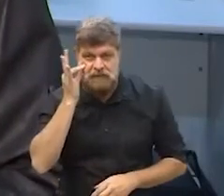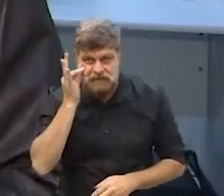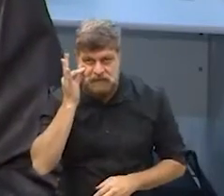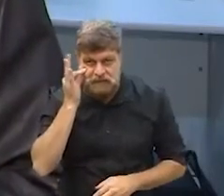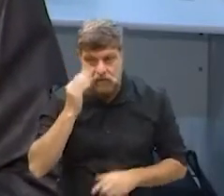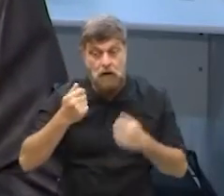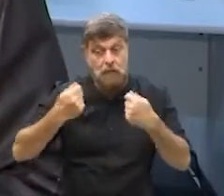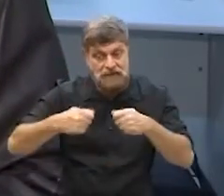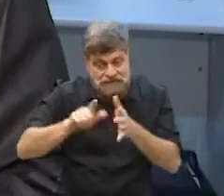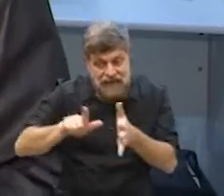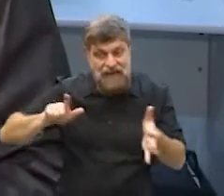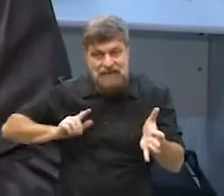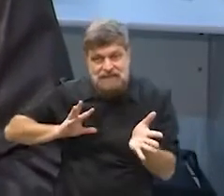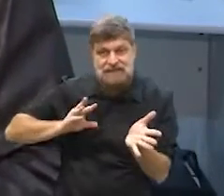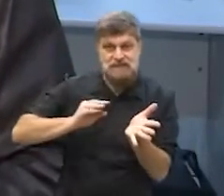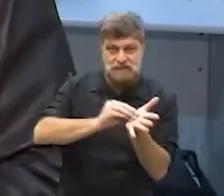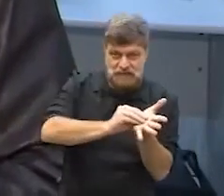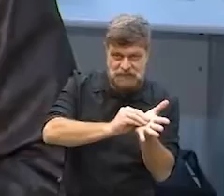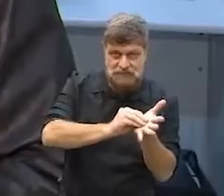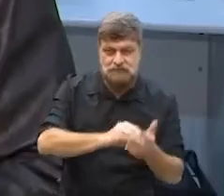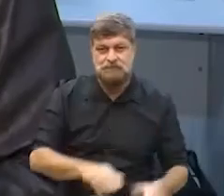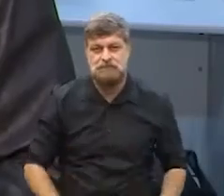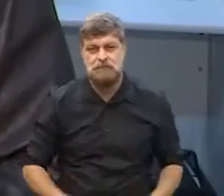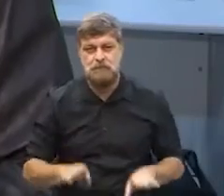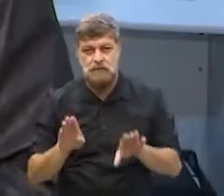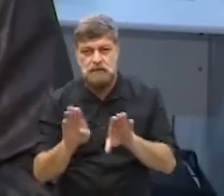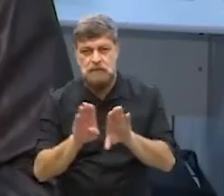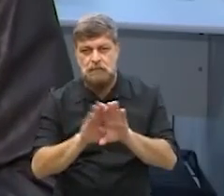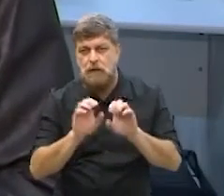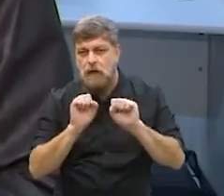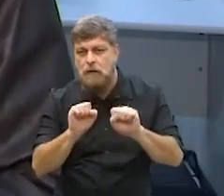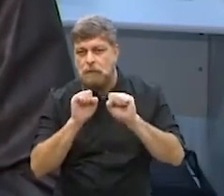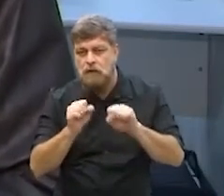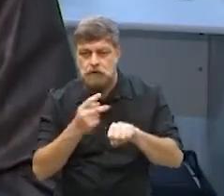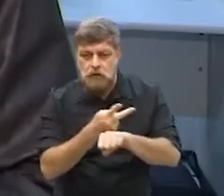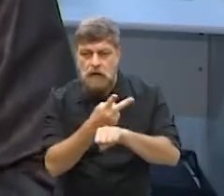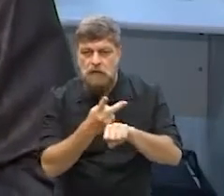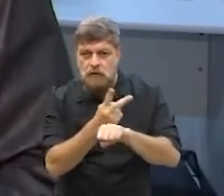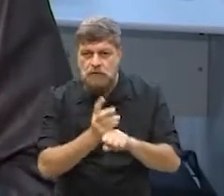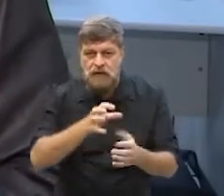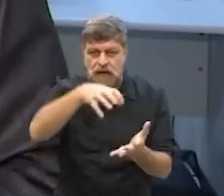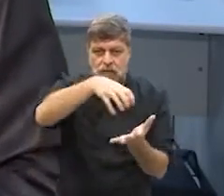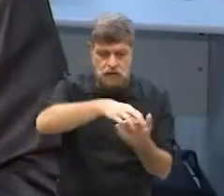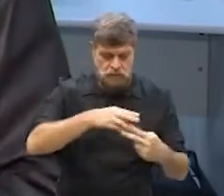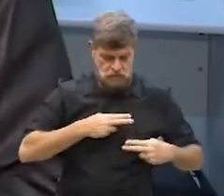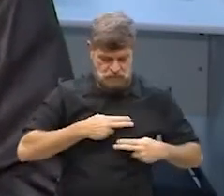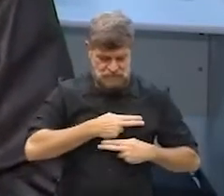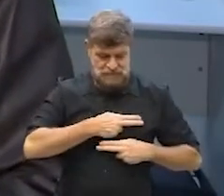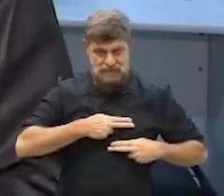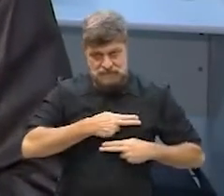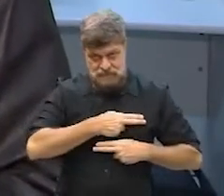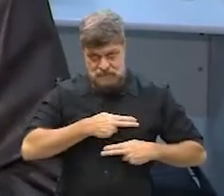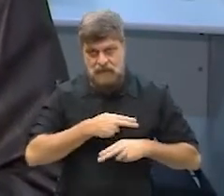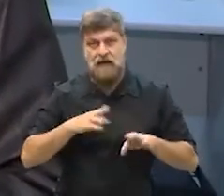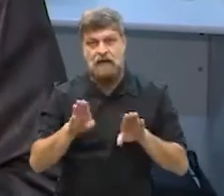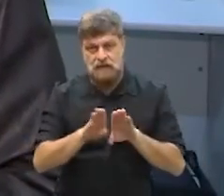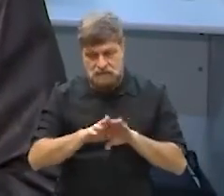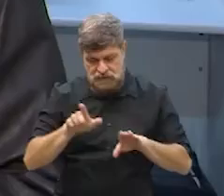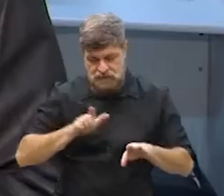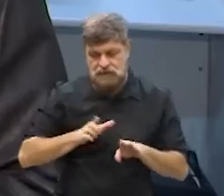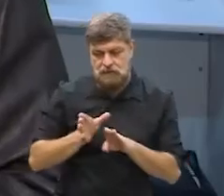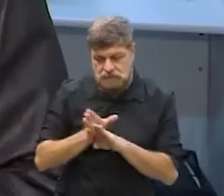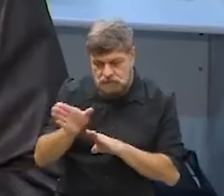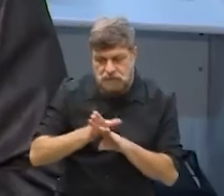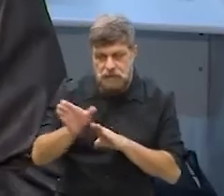né? Só via agendamento. E também pode procurar os postos do Sebrae, tá? O Sebrae também oferece